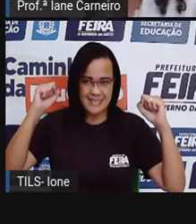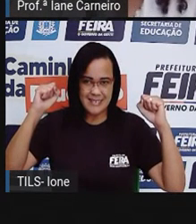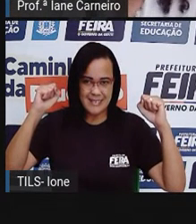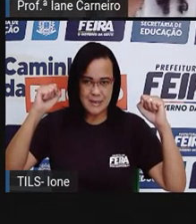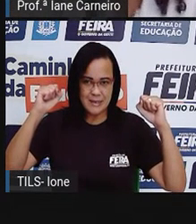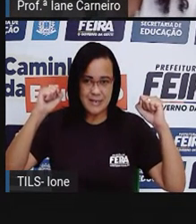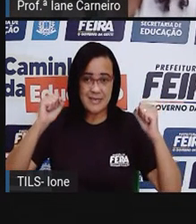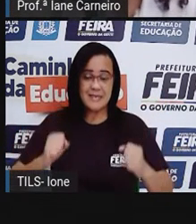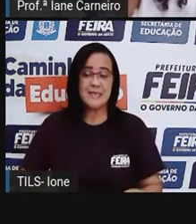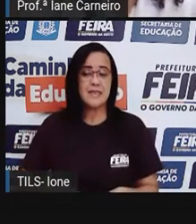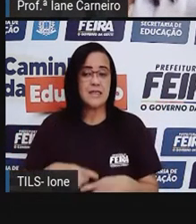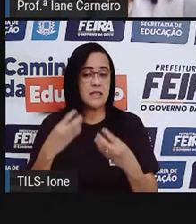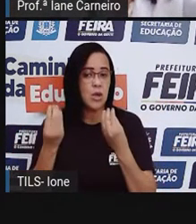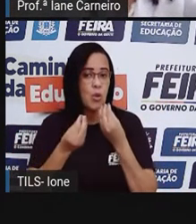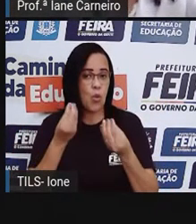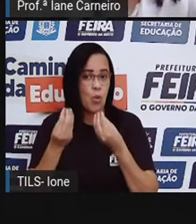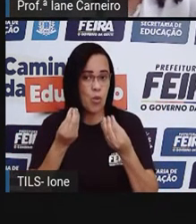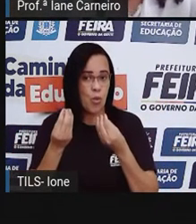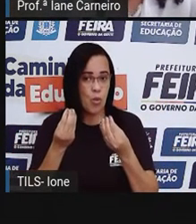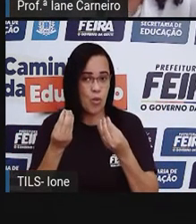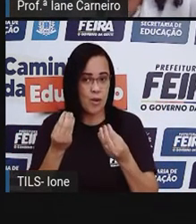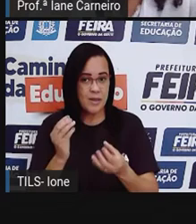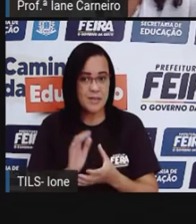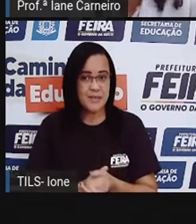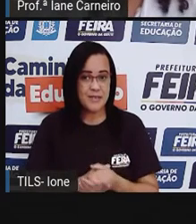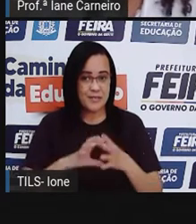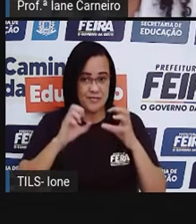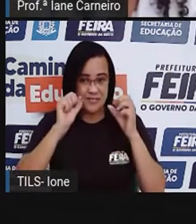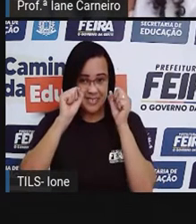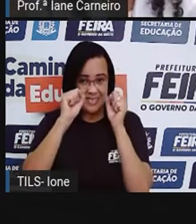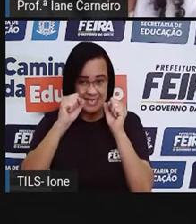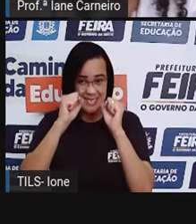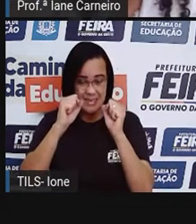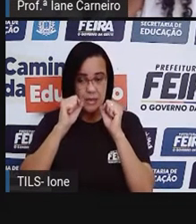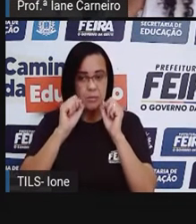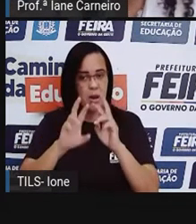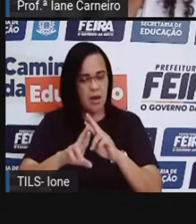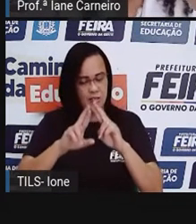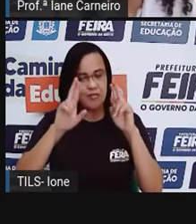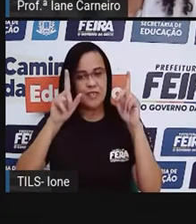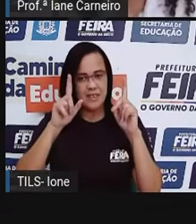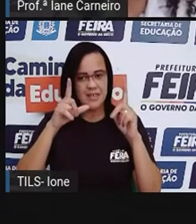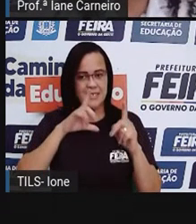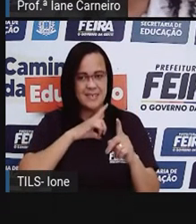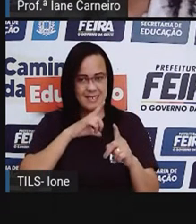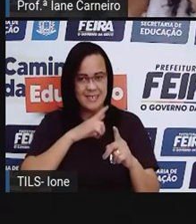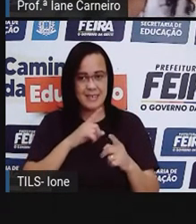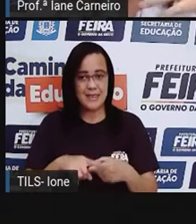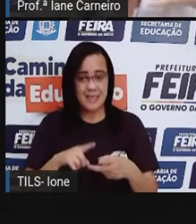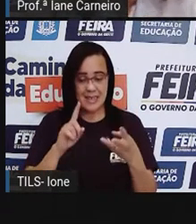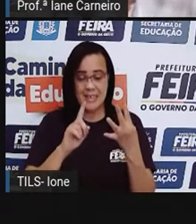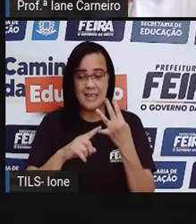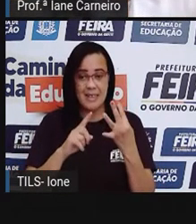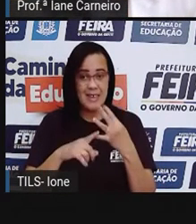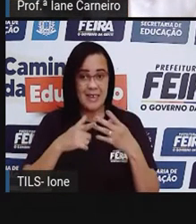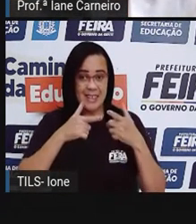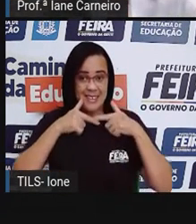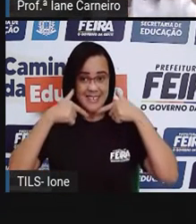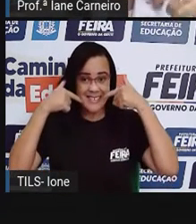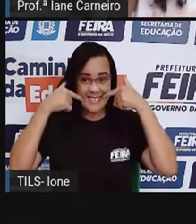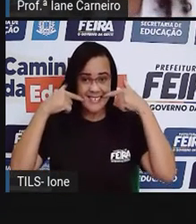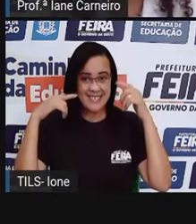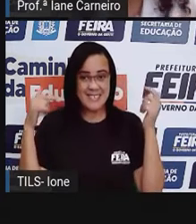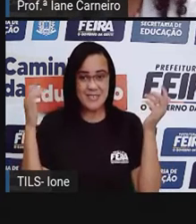a moça está do mesmo jeito, com a mão fechada. Mas qual é a diferença? Na outra, a outra estava rindo.